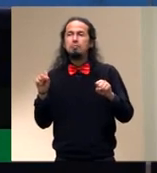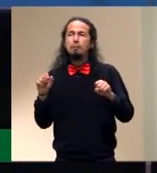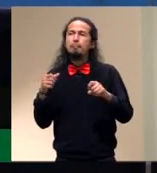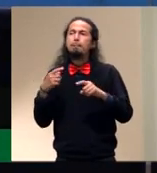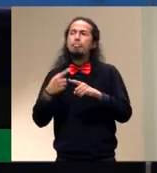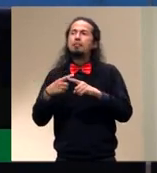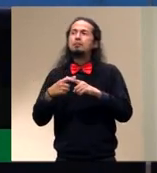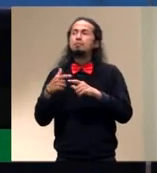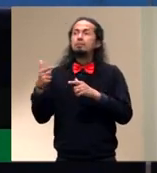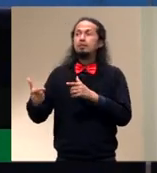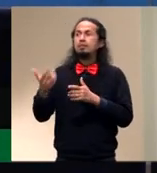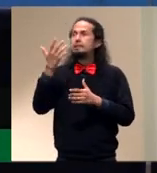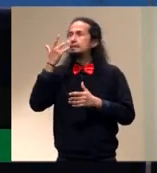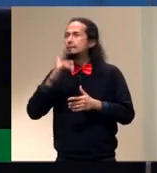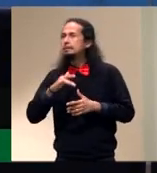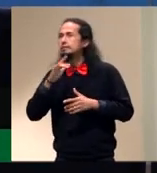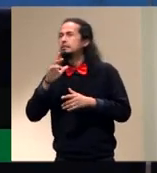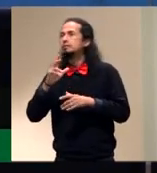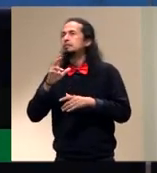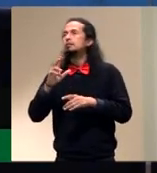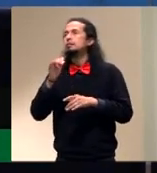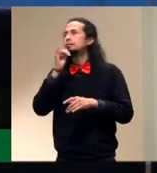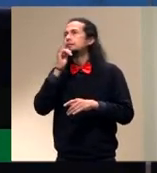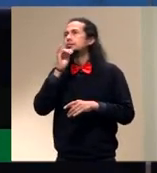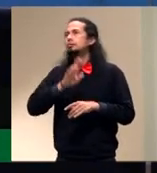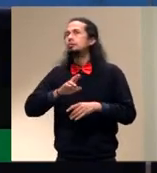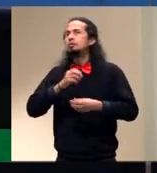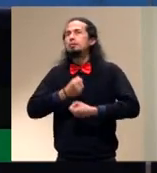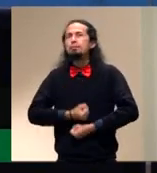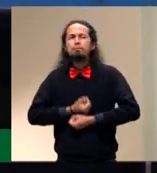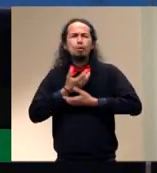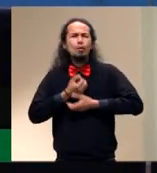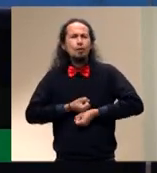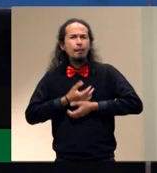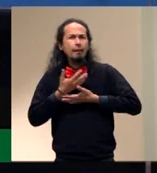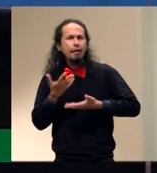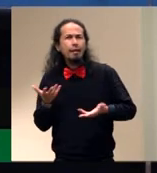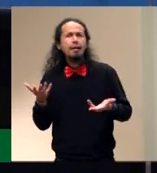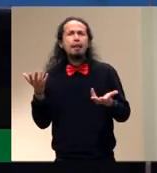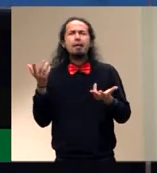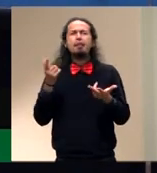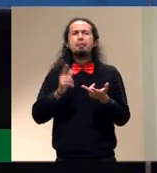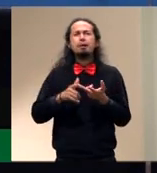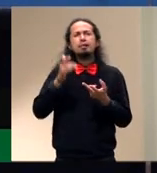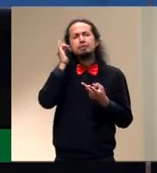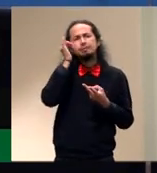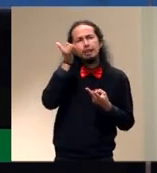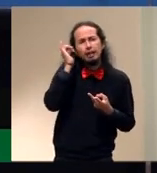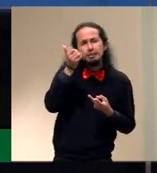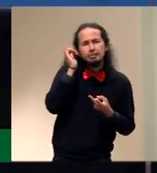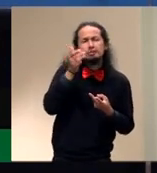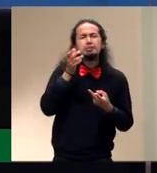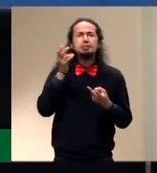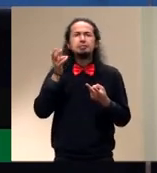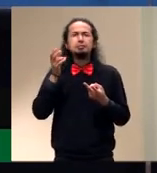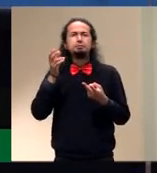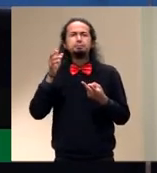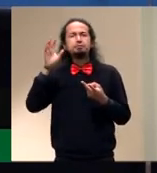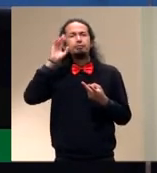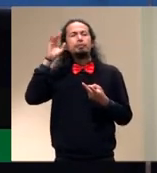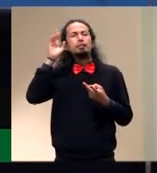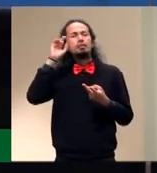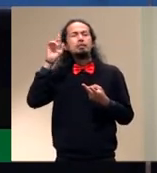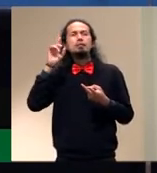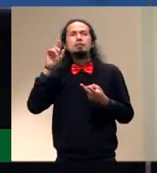dos poemas, narrativas, de origem oral e escrita, dos livros, possibilitam